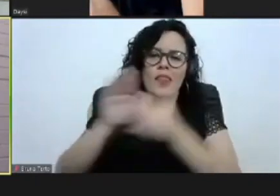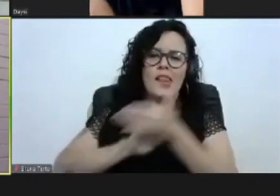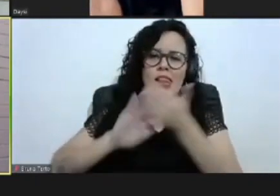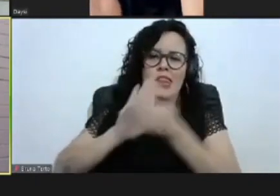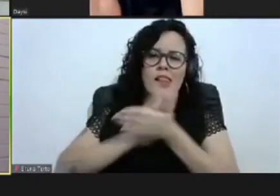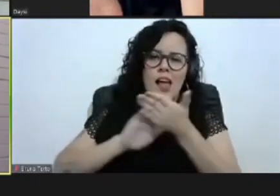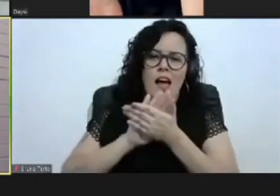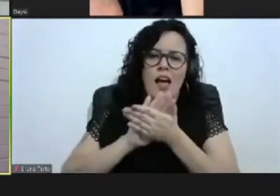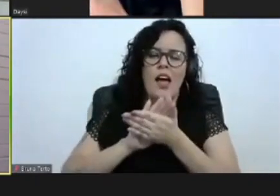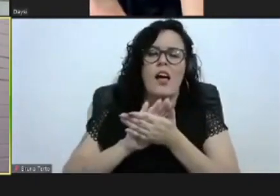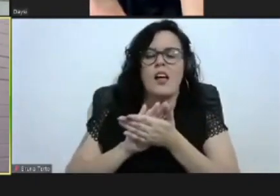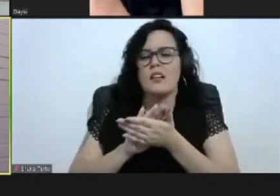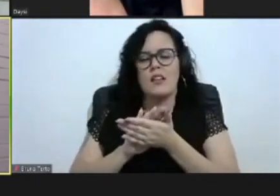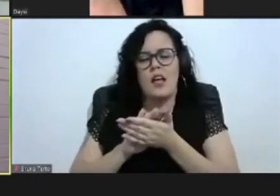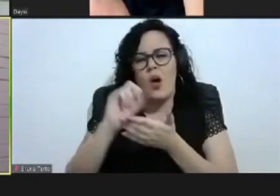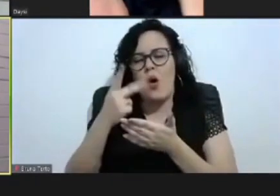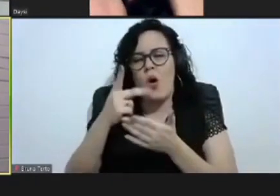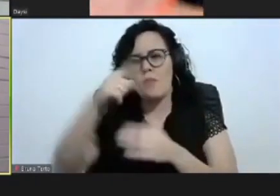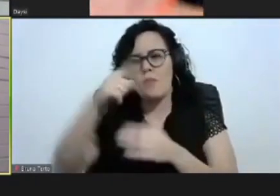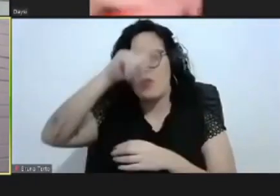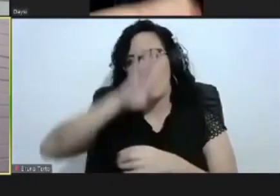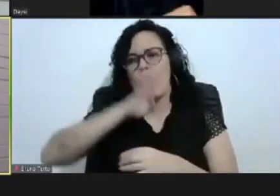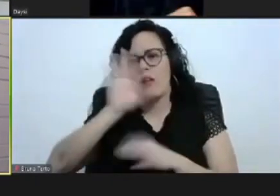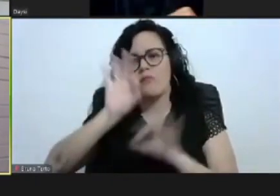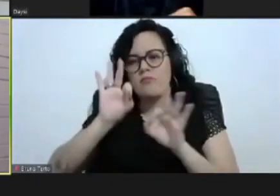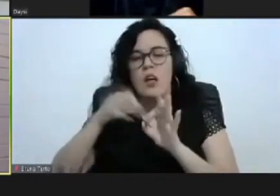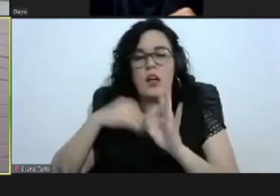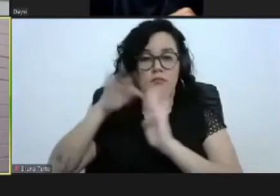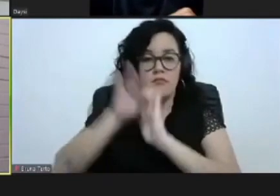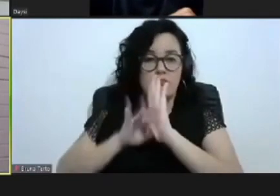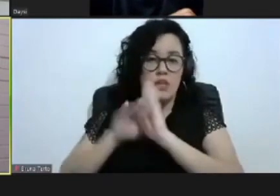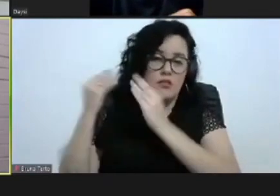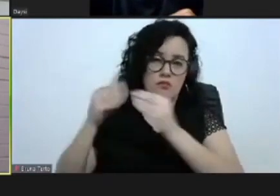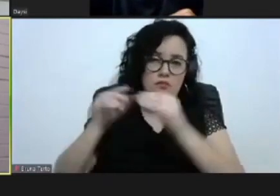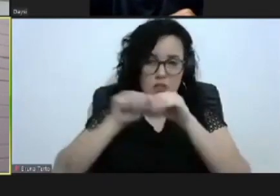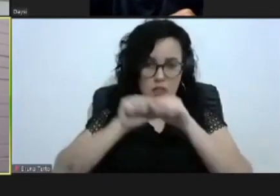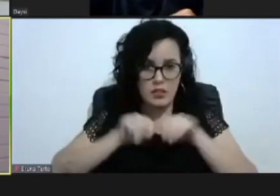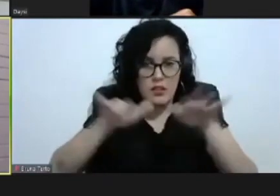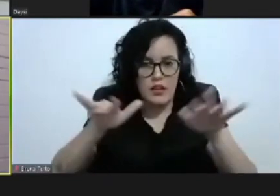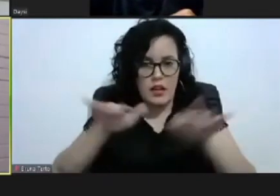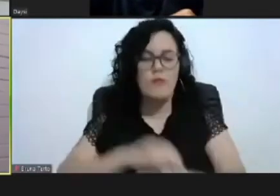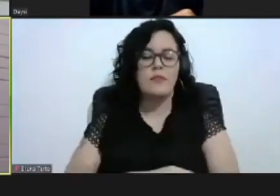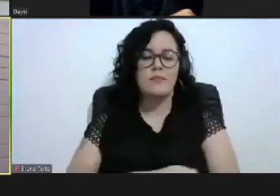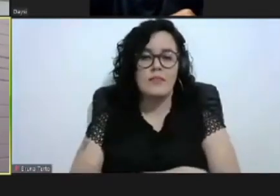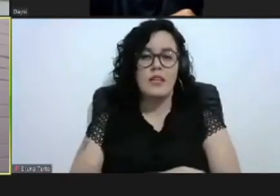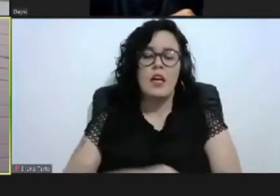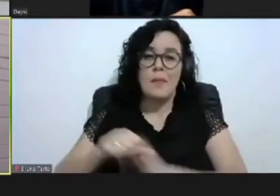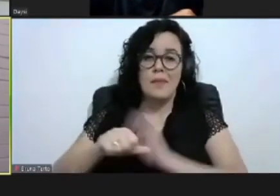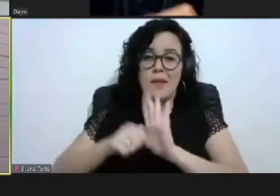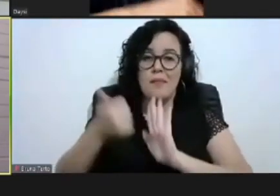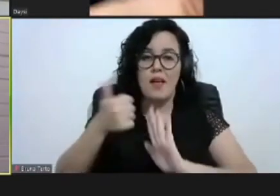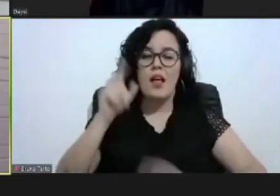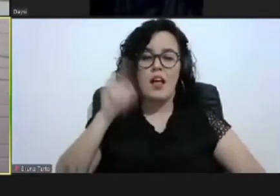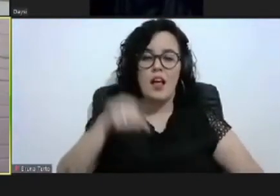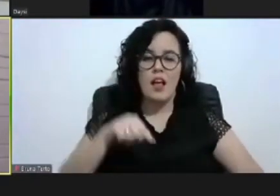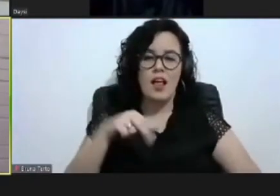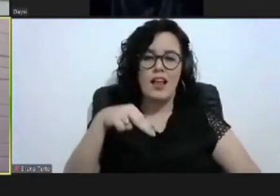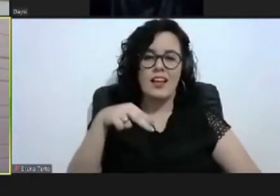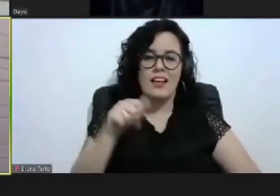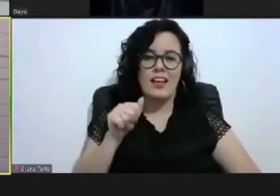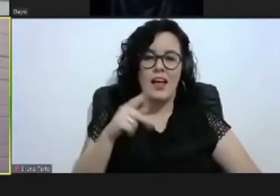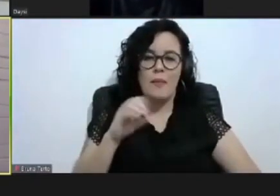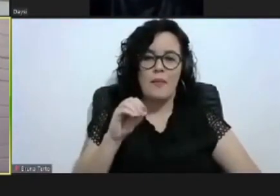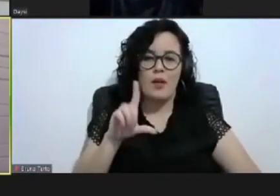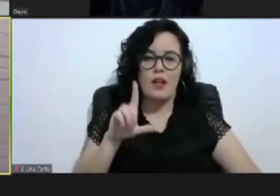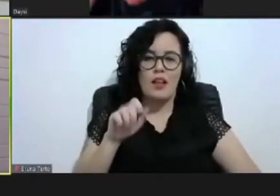muito e fora de catálogo. Então, o primeiro título da Boitempo era um inédito de Napoleão, do Stendhal sobre